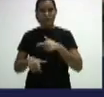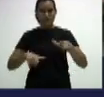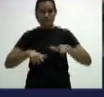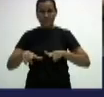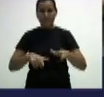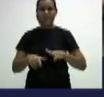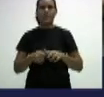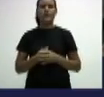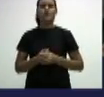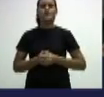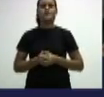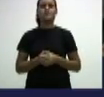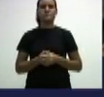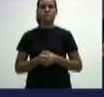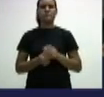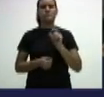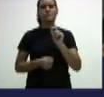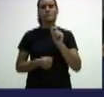que